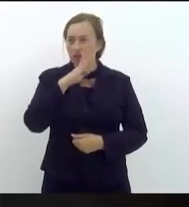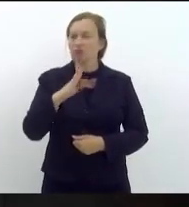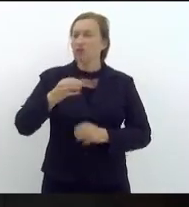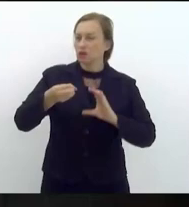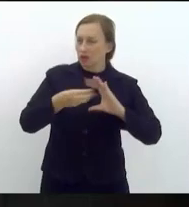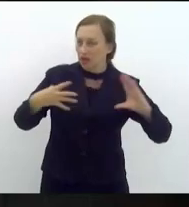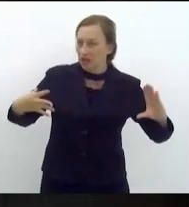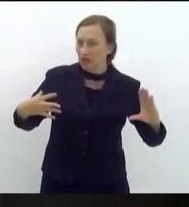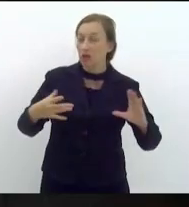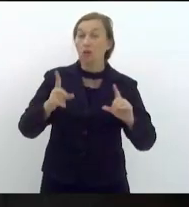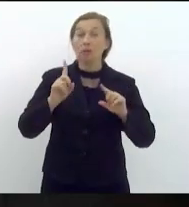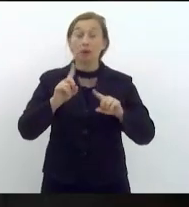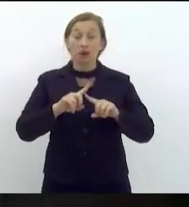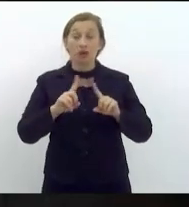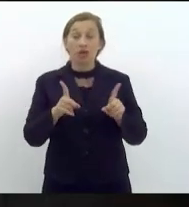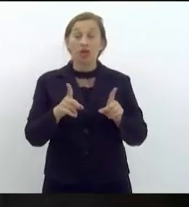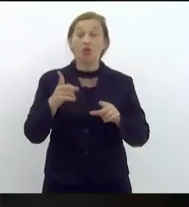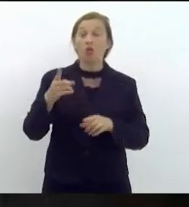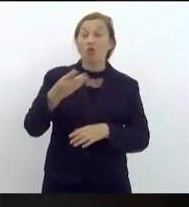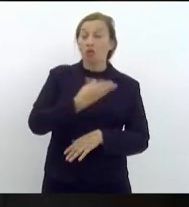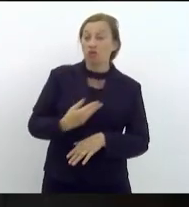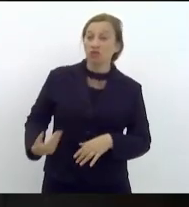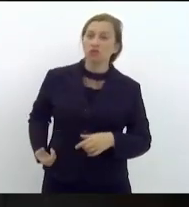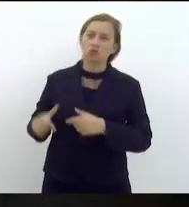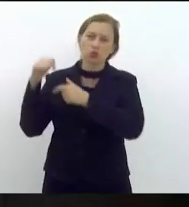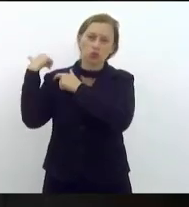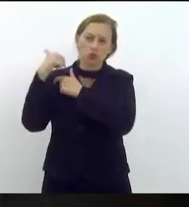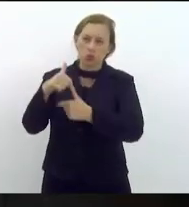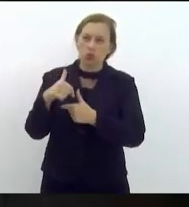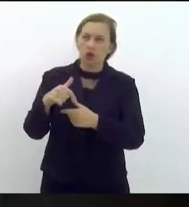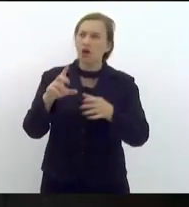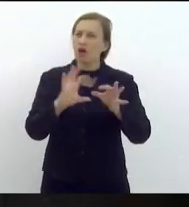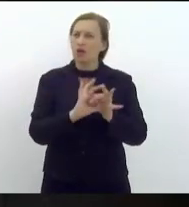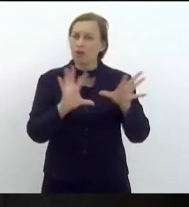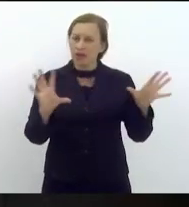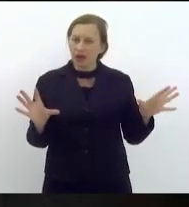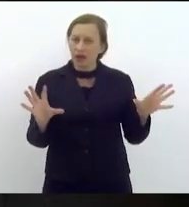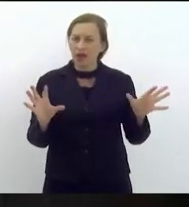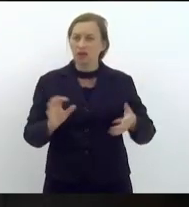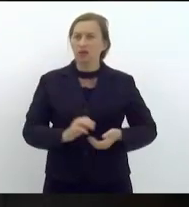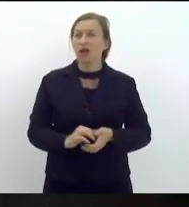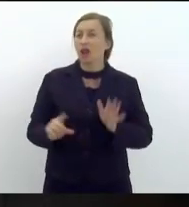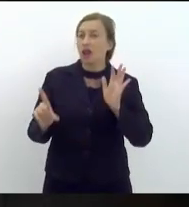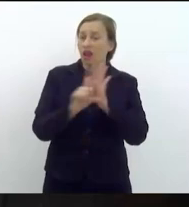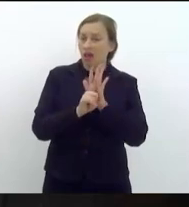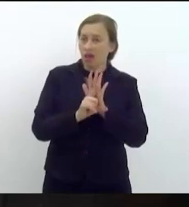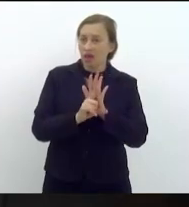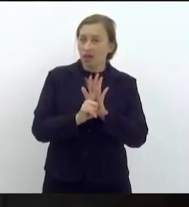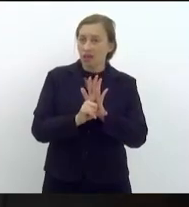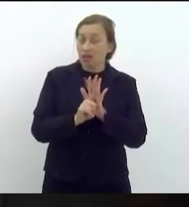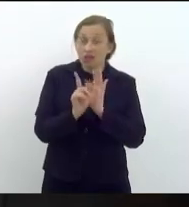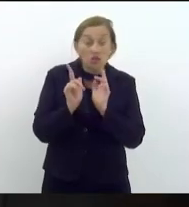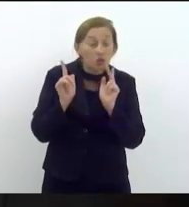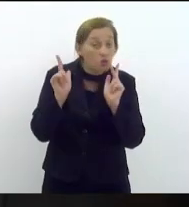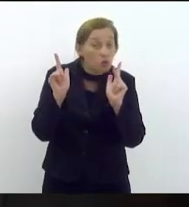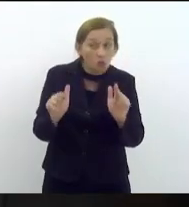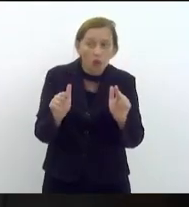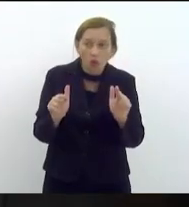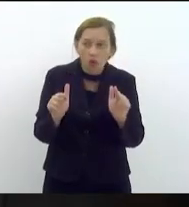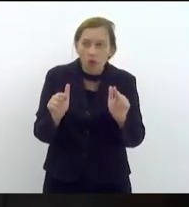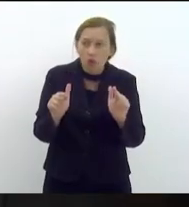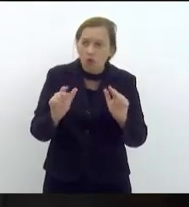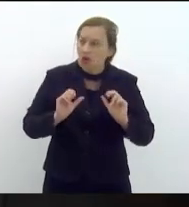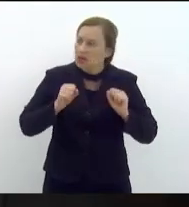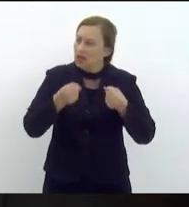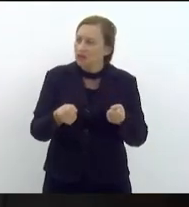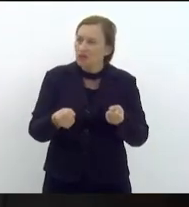características mas é um governador conservador ele acaba de sancionar lei Idêntica e defendeu